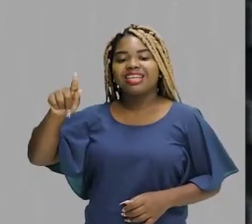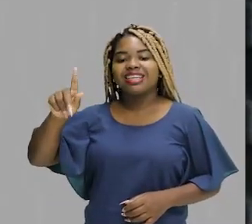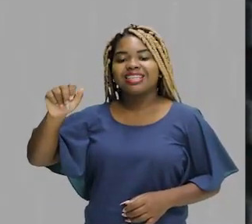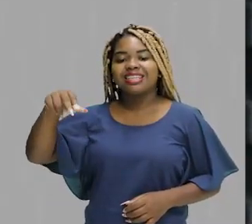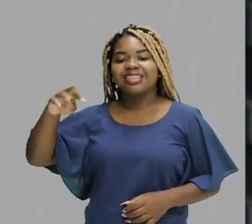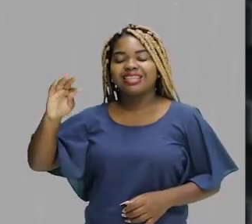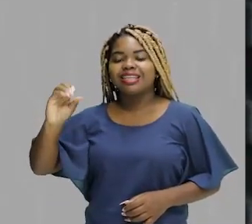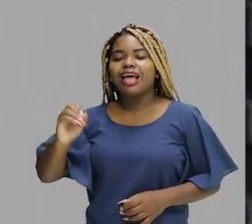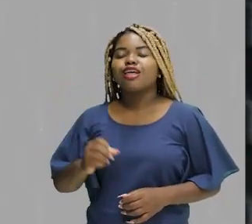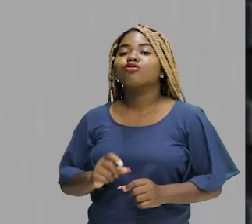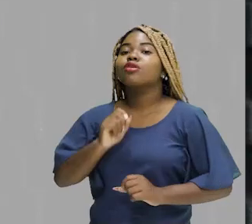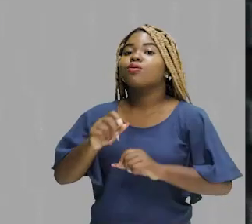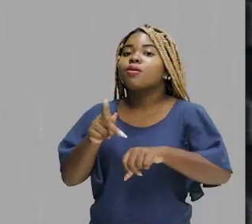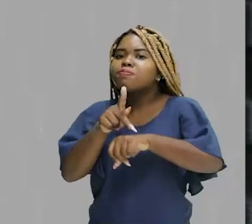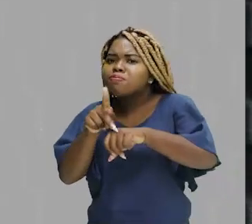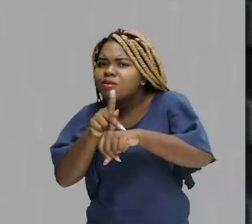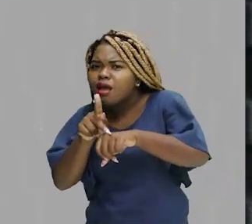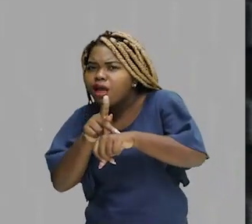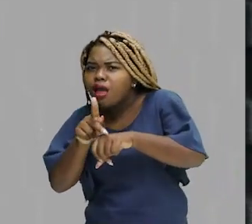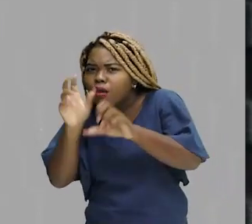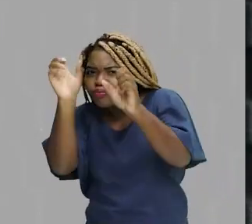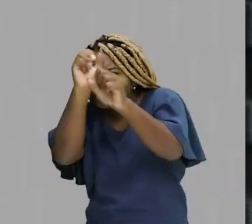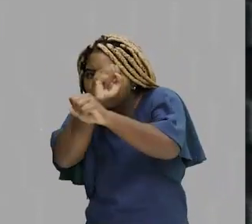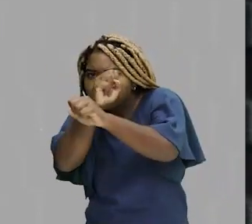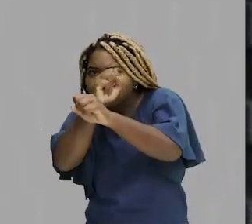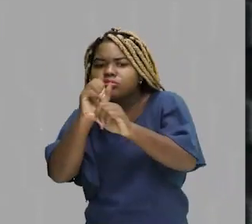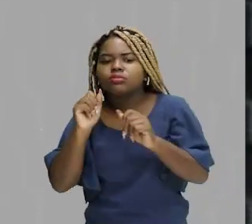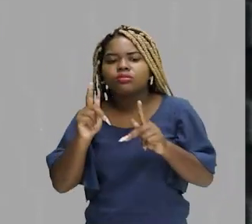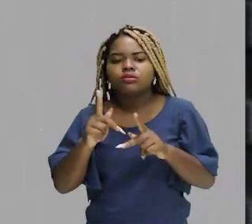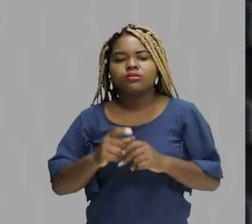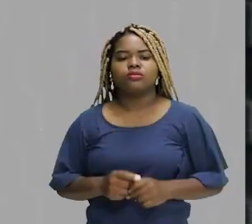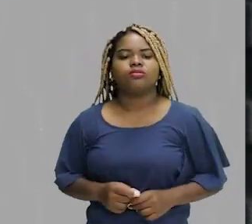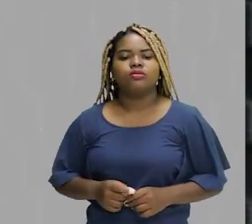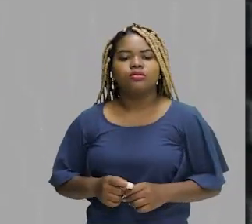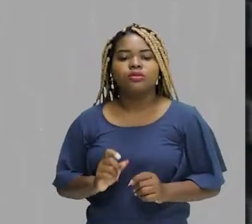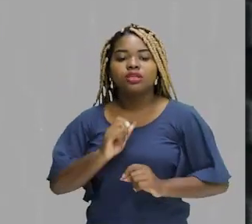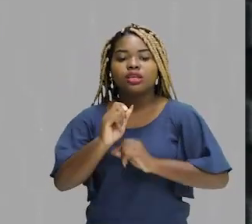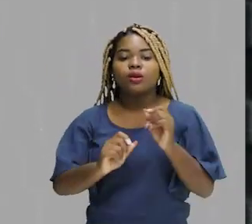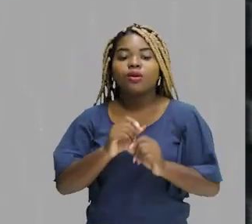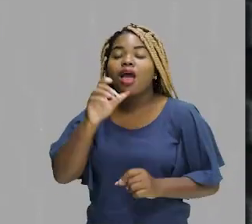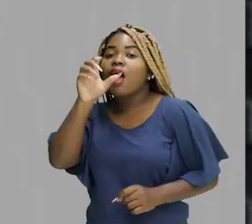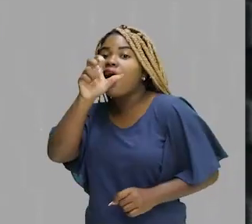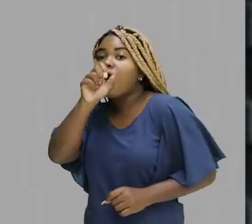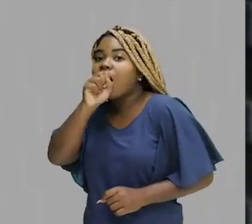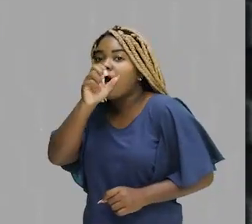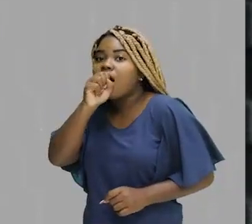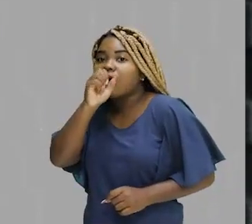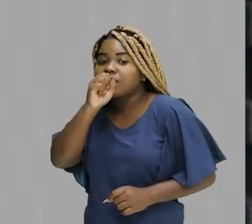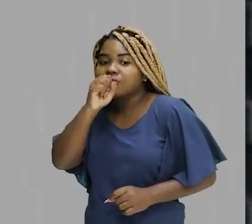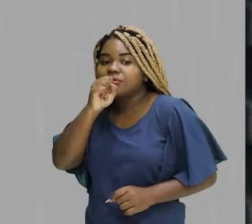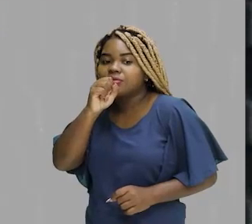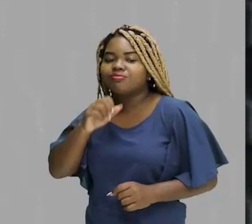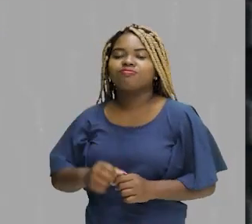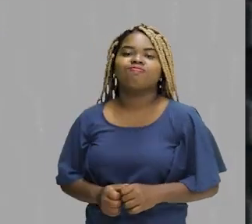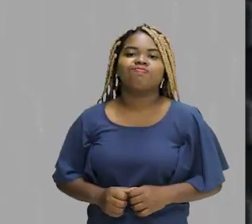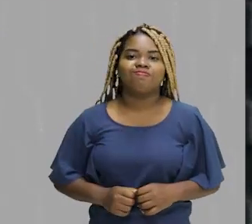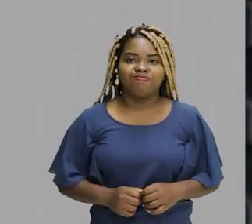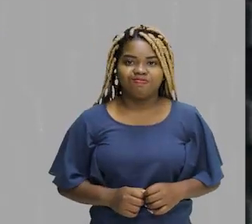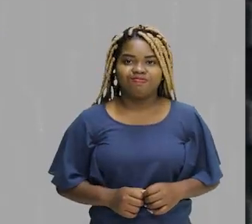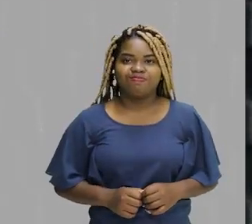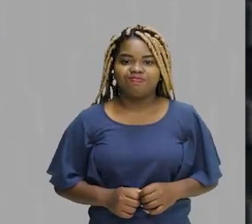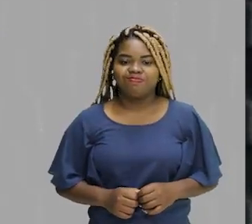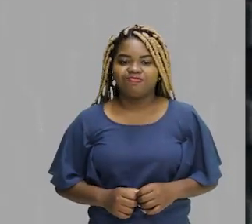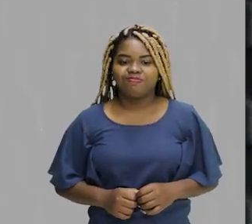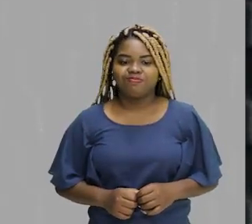o preto, uma coloração escura. O dicromato de potássio já vai apresentar a coloração vermelha.